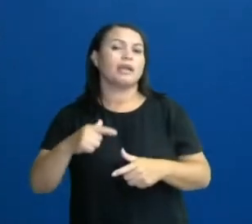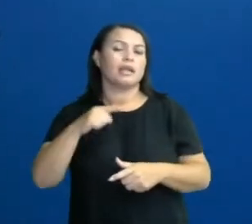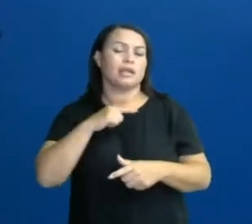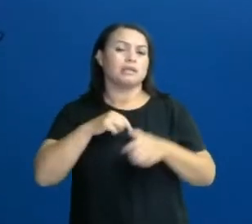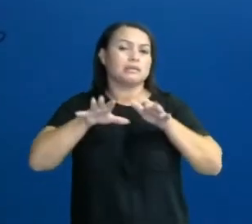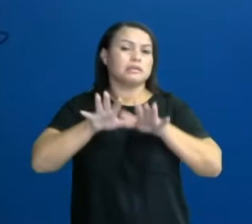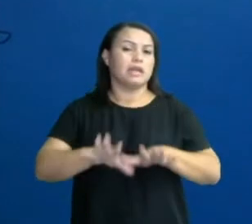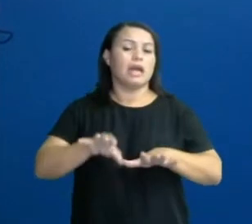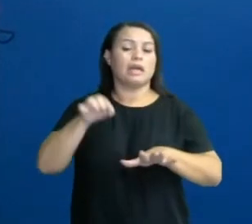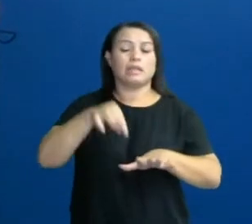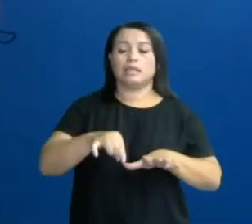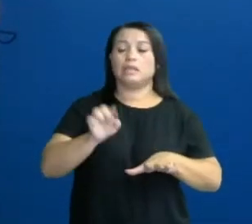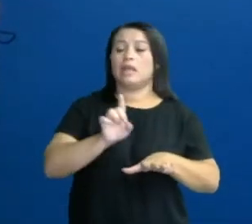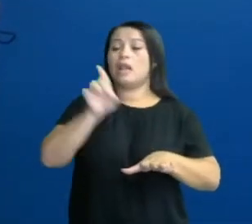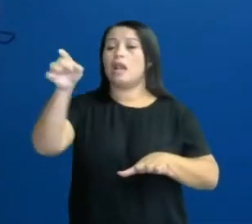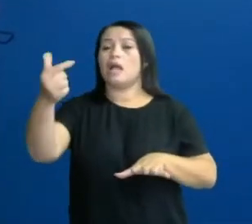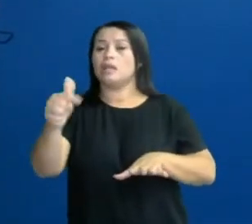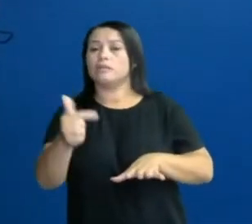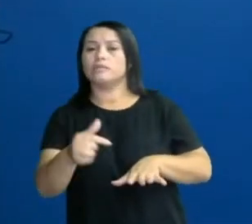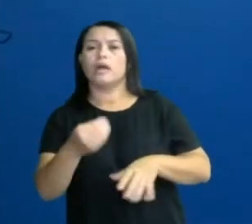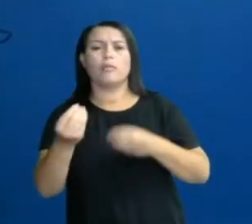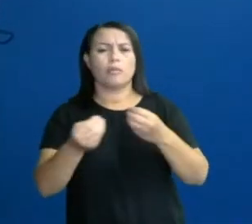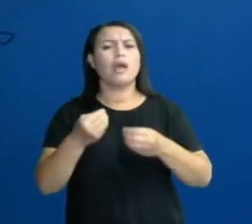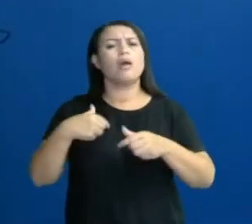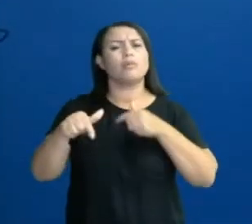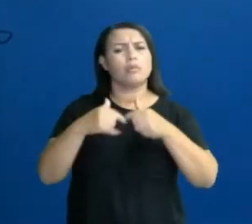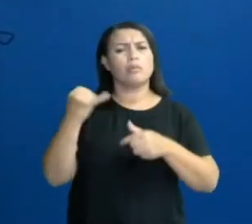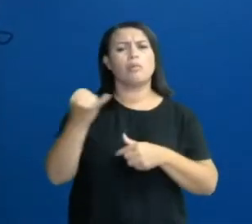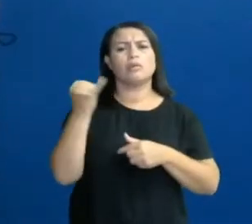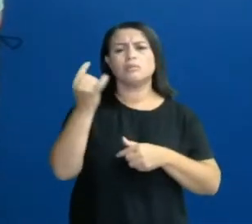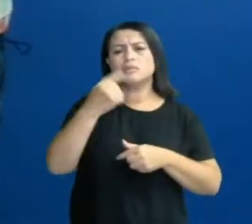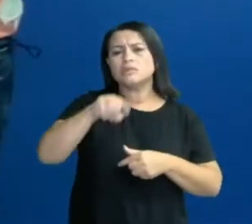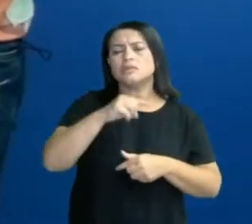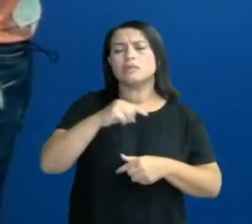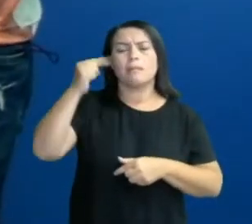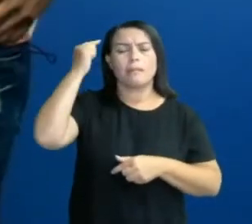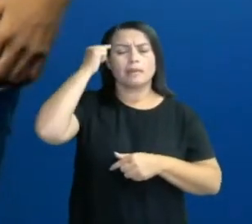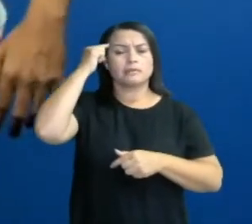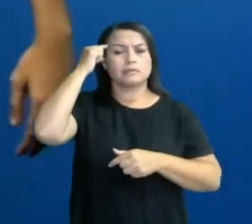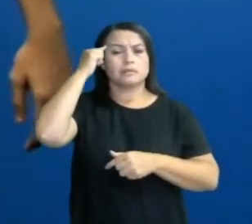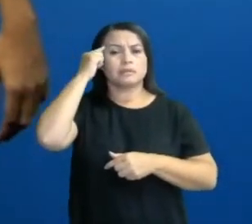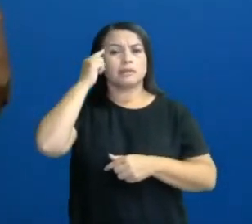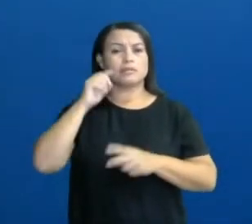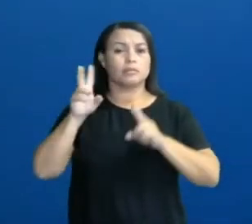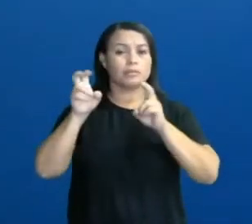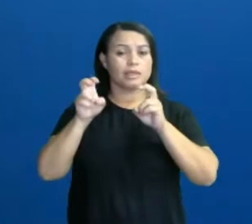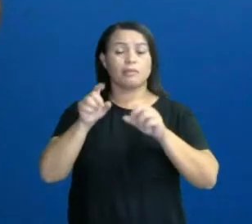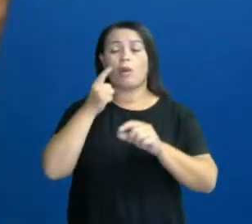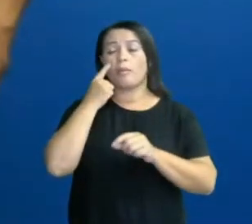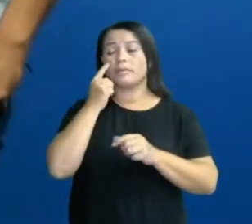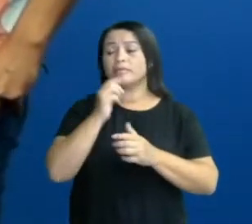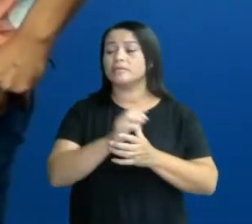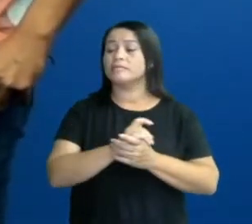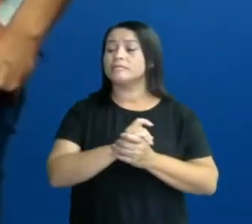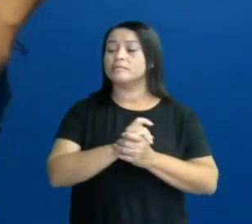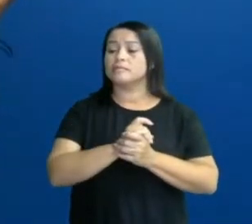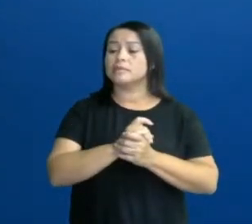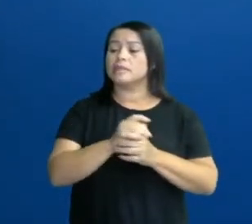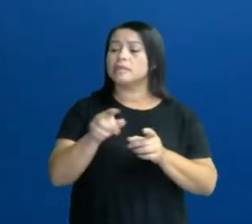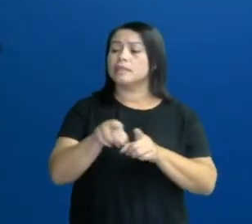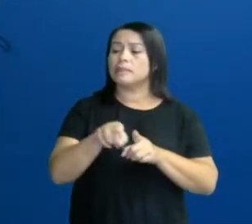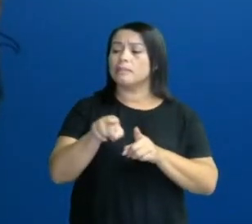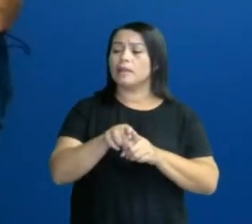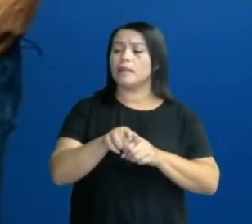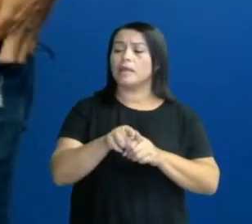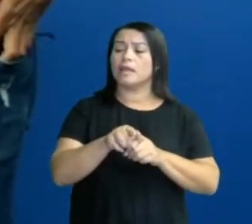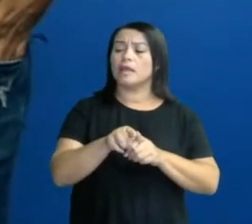ali. Então, todo esse trabalho também é um trabalho importante para você, né, refletir sobre o assunto, tá bom? E o bloco diagrama.